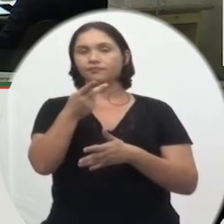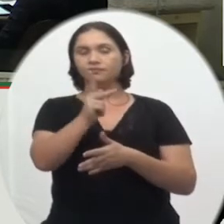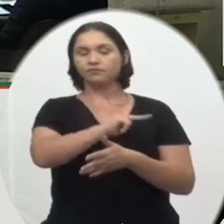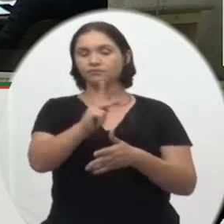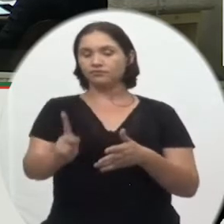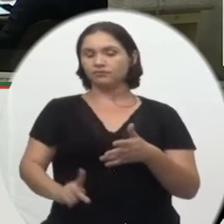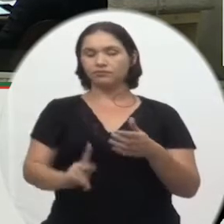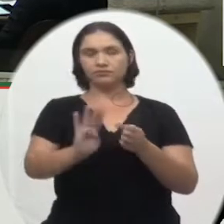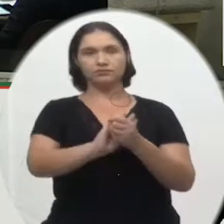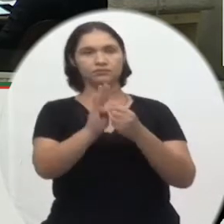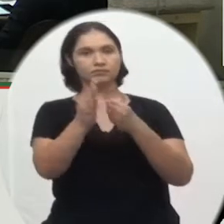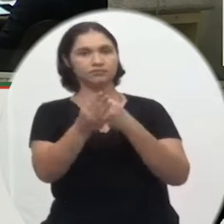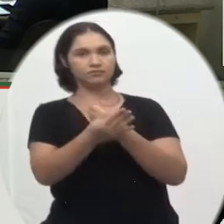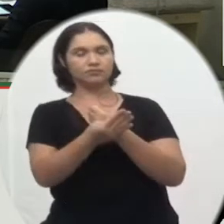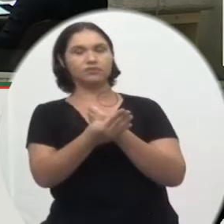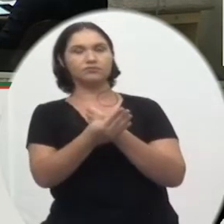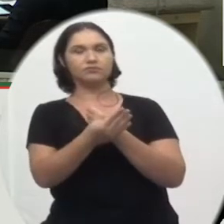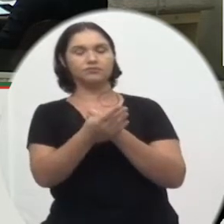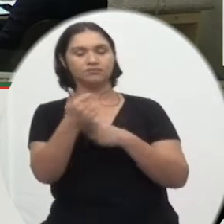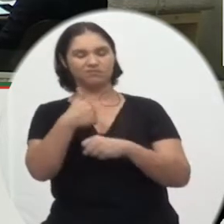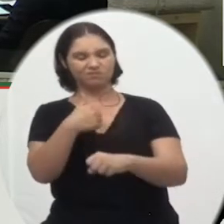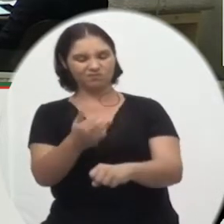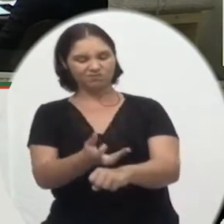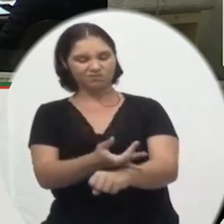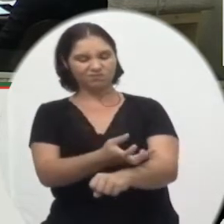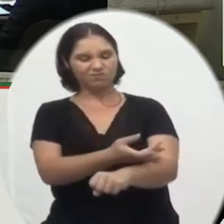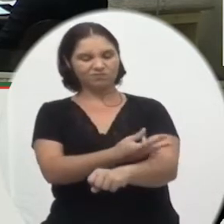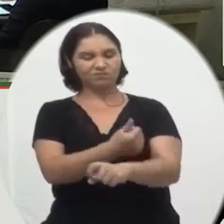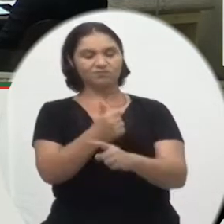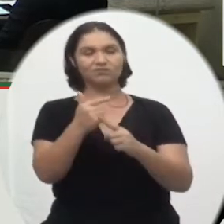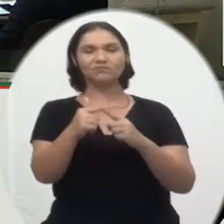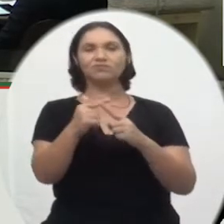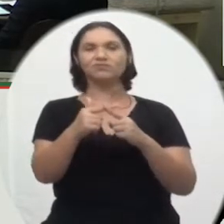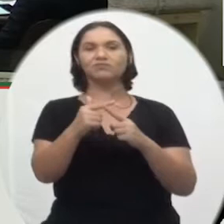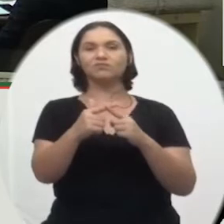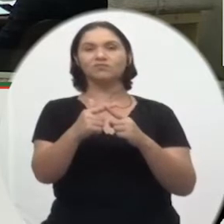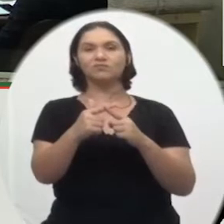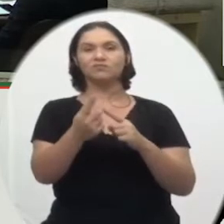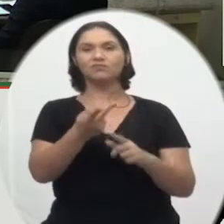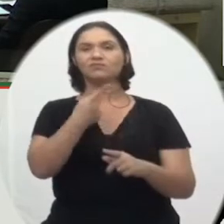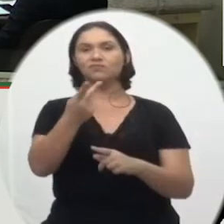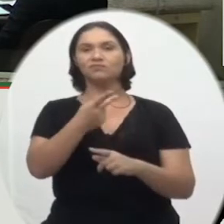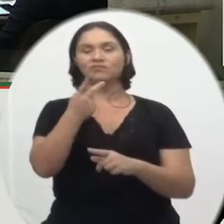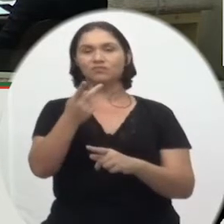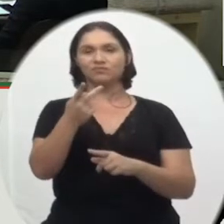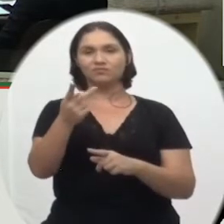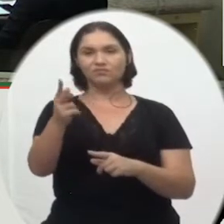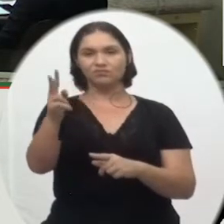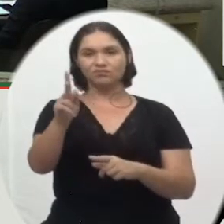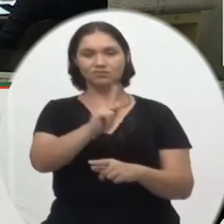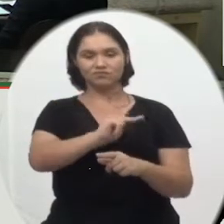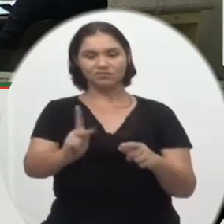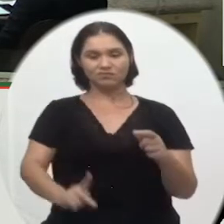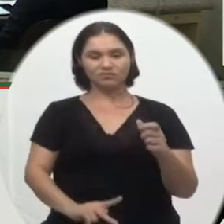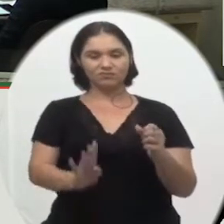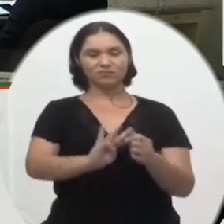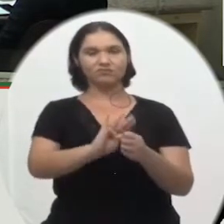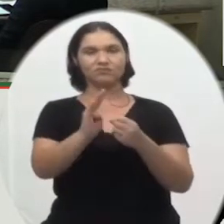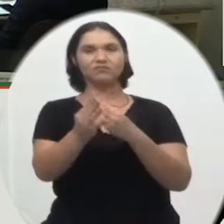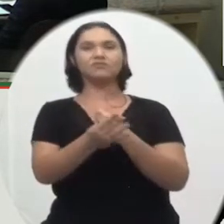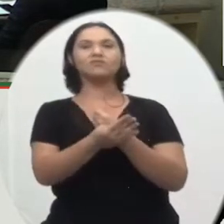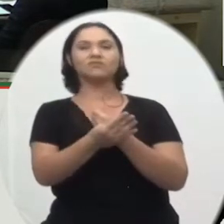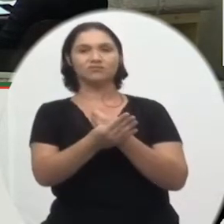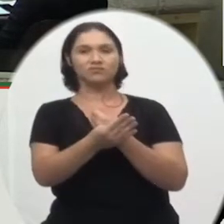porque falar de líder comunitário e ser presidente de bairro não é para qualquer um. Tá?